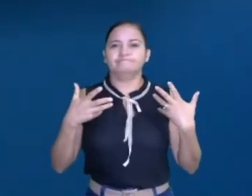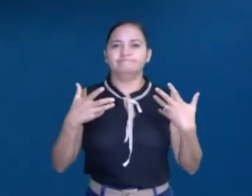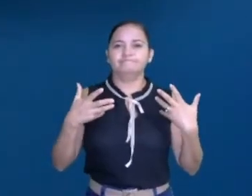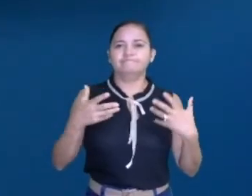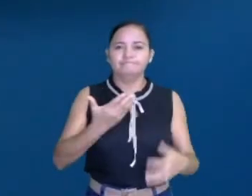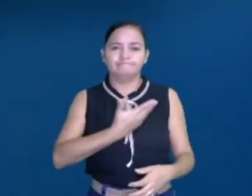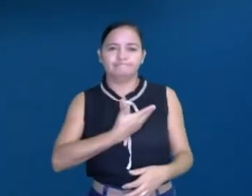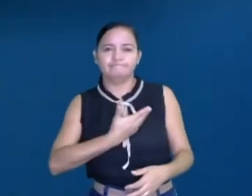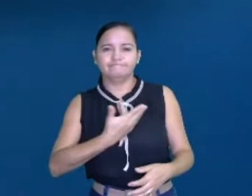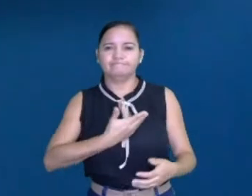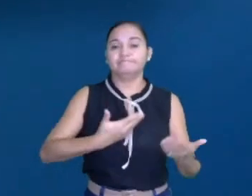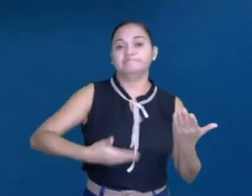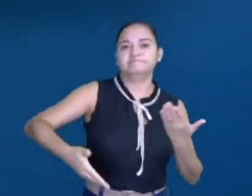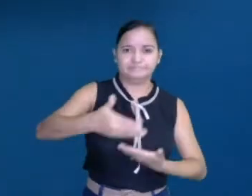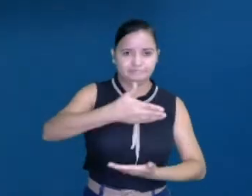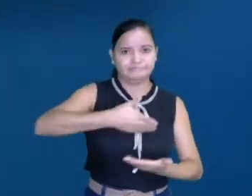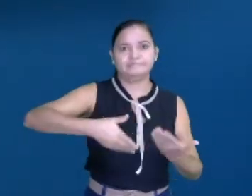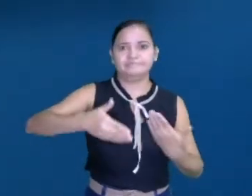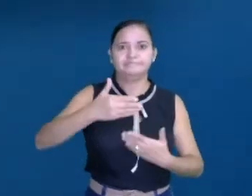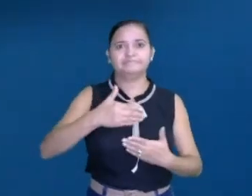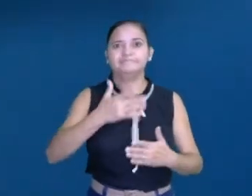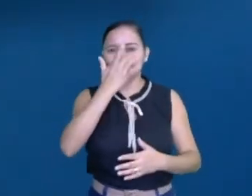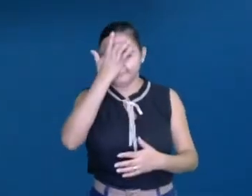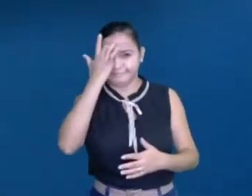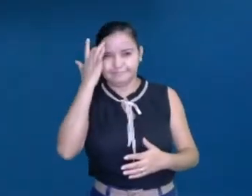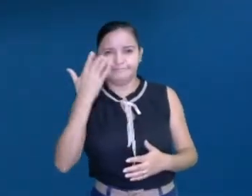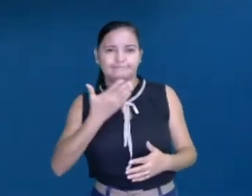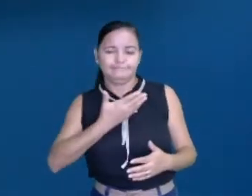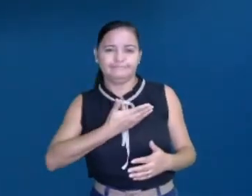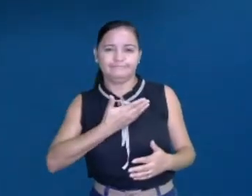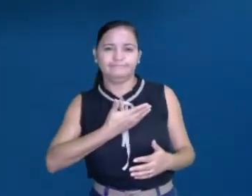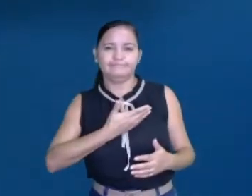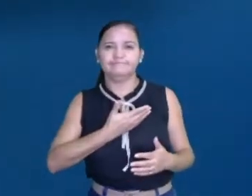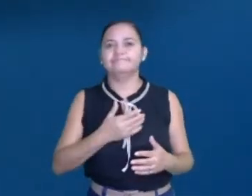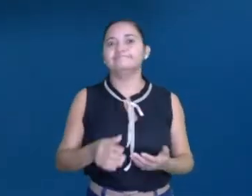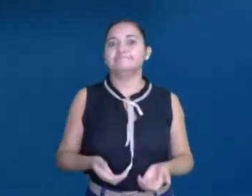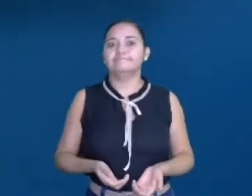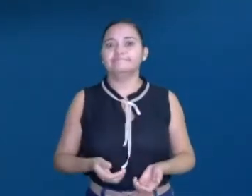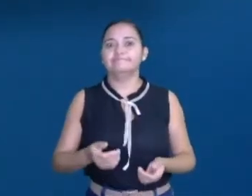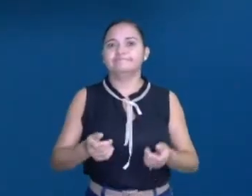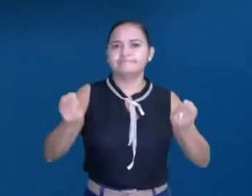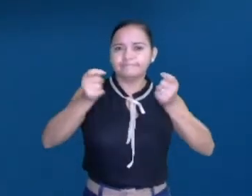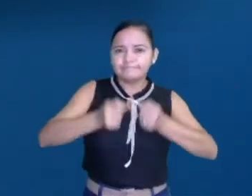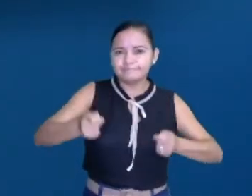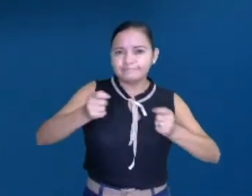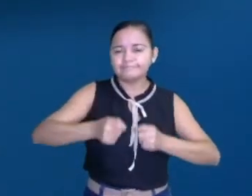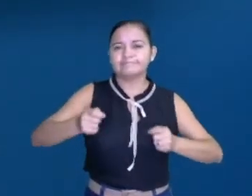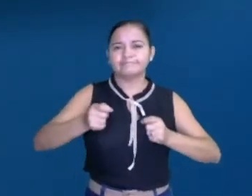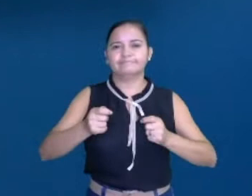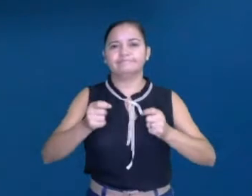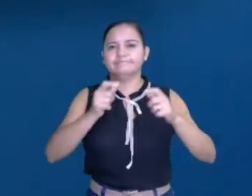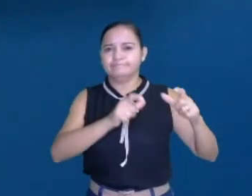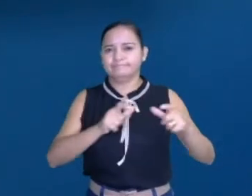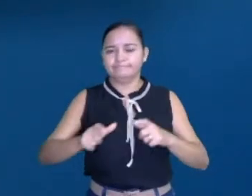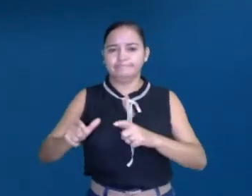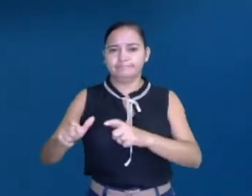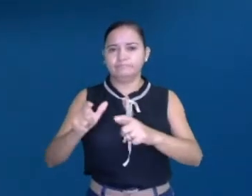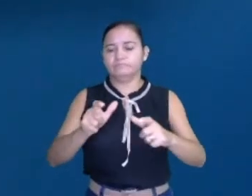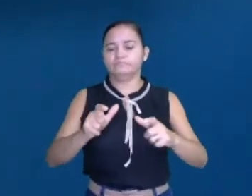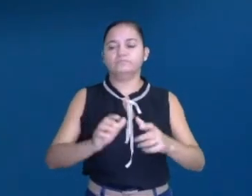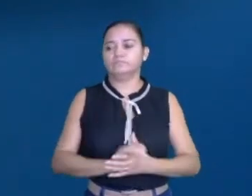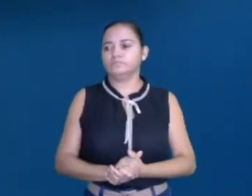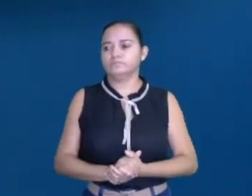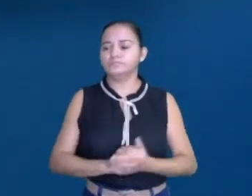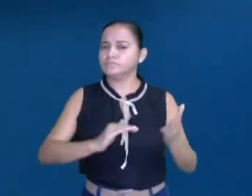de amigos, um monte de pessoas próximas, em clubes e associações. Vale ressaltar que todos esses